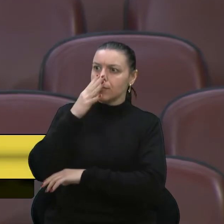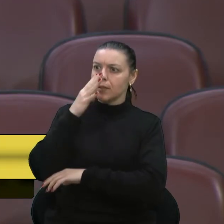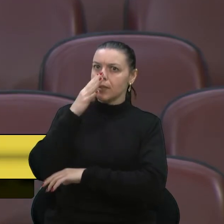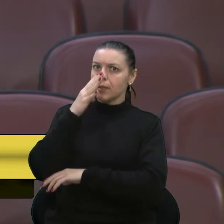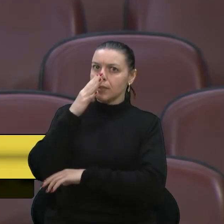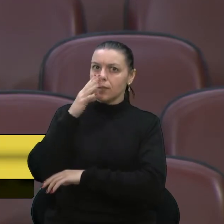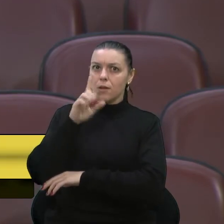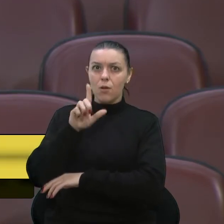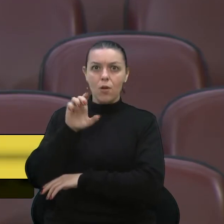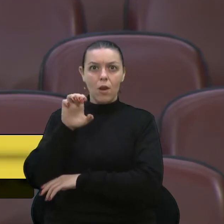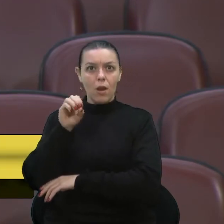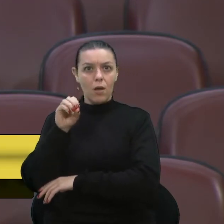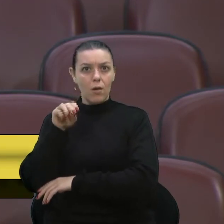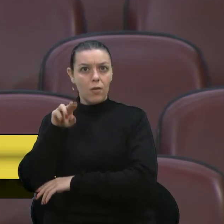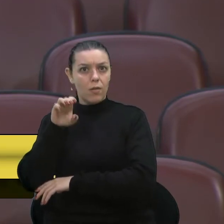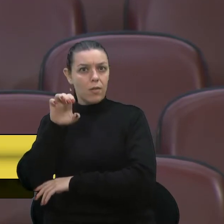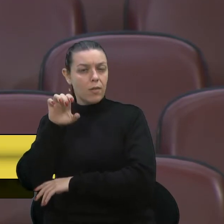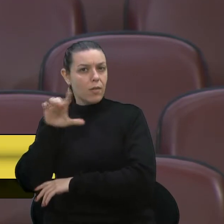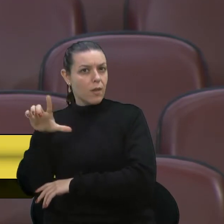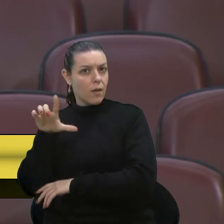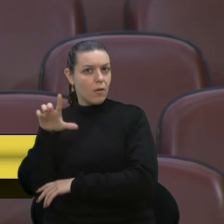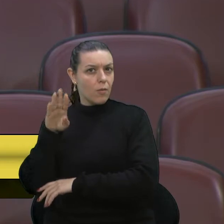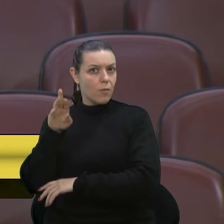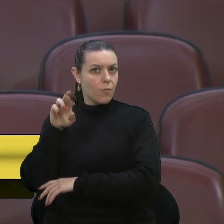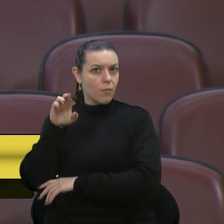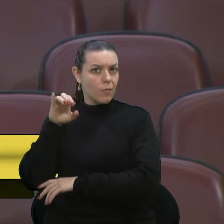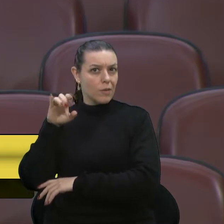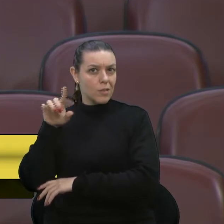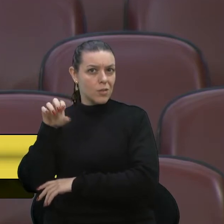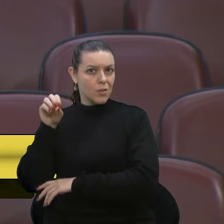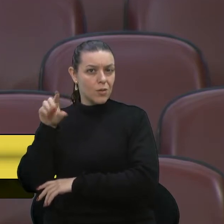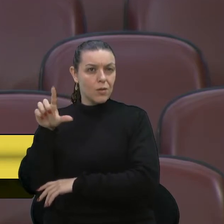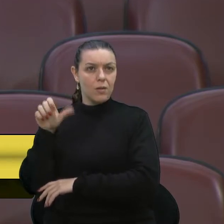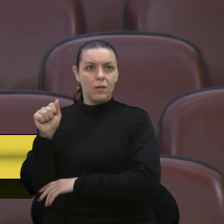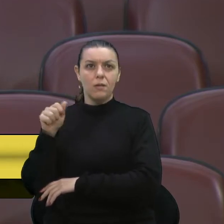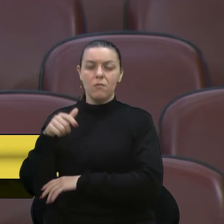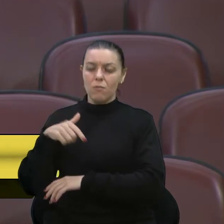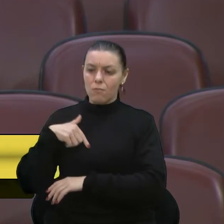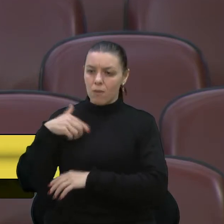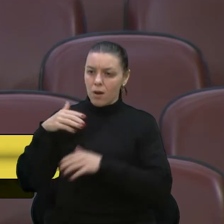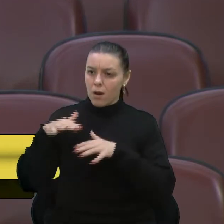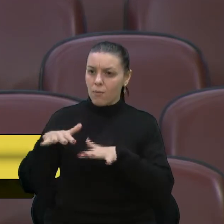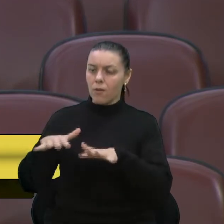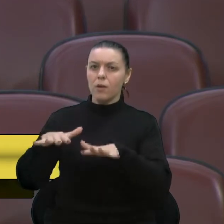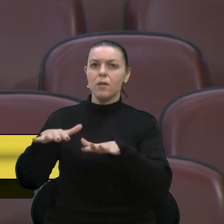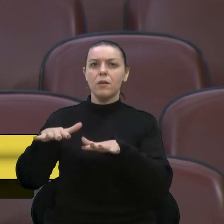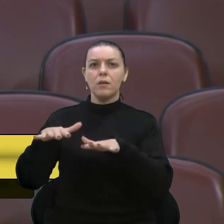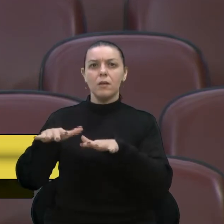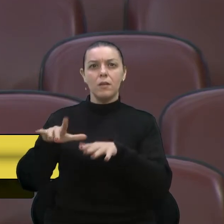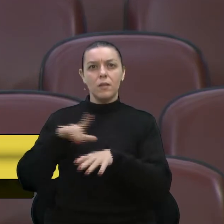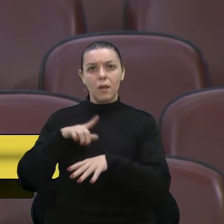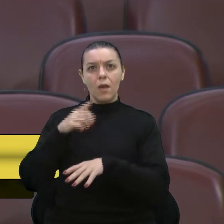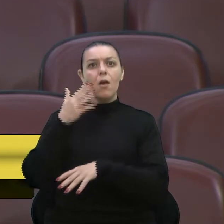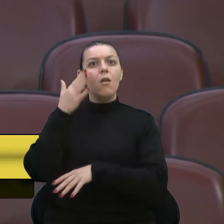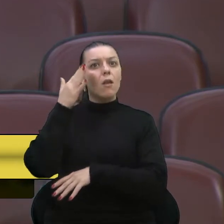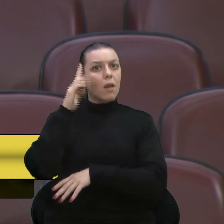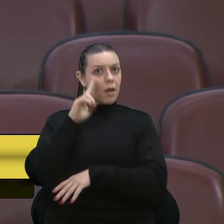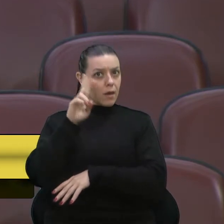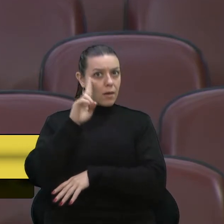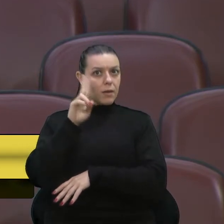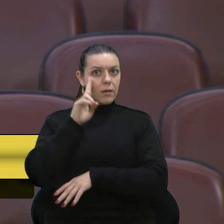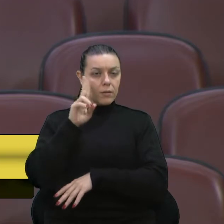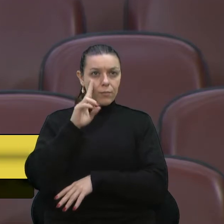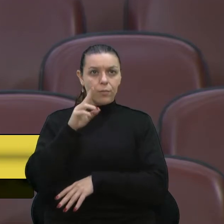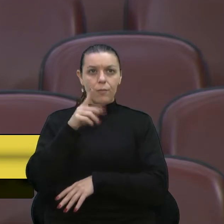Então a inspiração dele passa também por uma campanha de luta, e ele dizia, eu recordo que ele disse assim para a mãe dele que ele